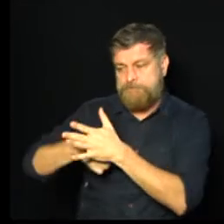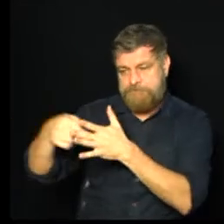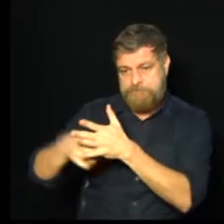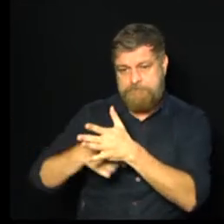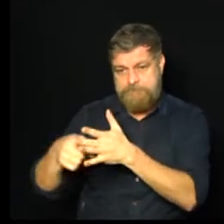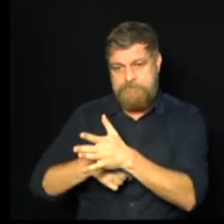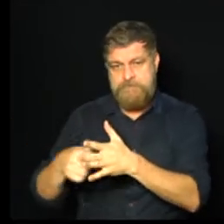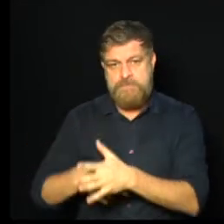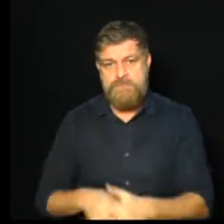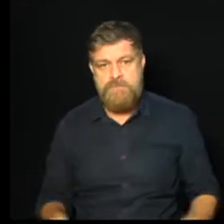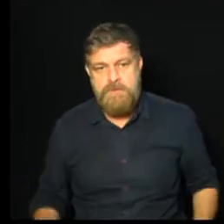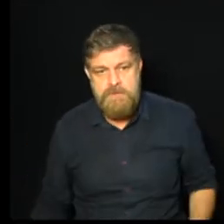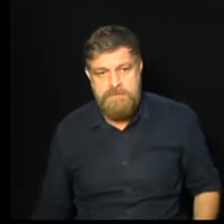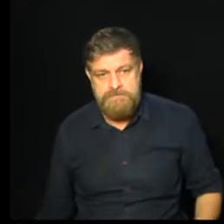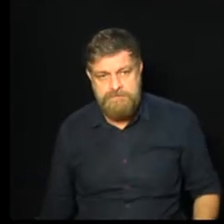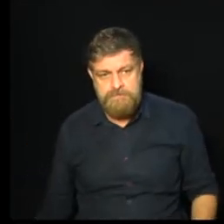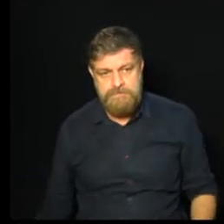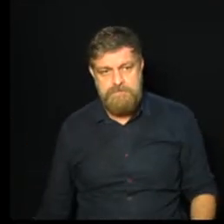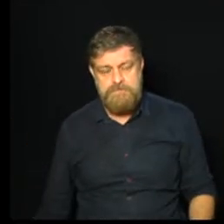questionamentos.